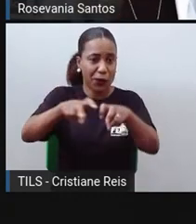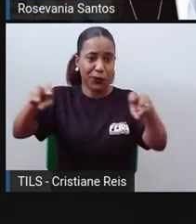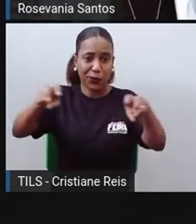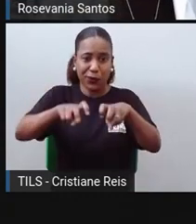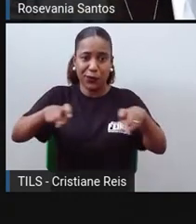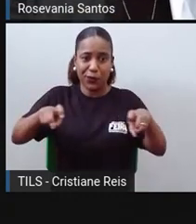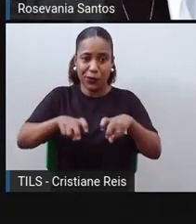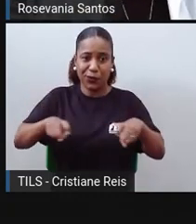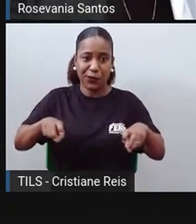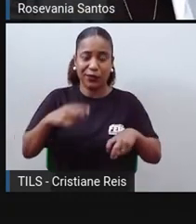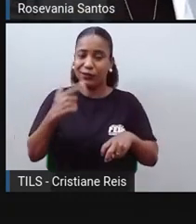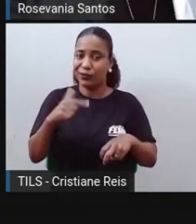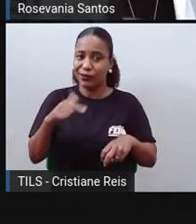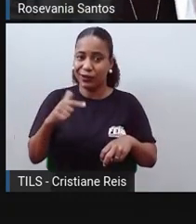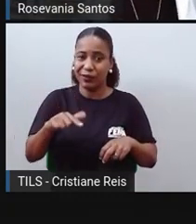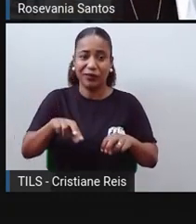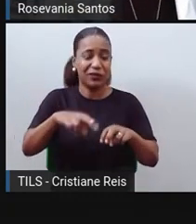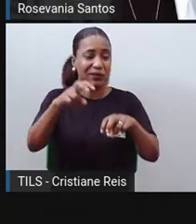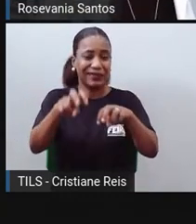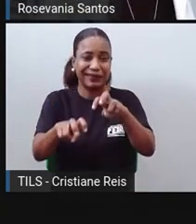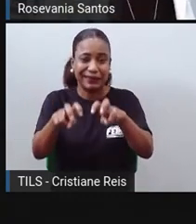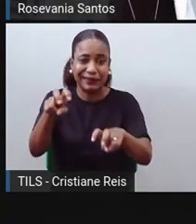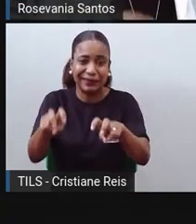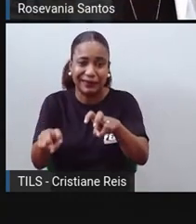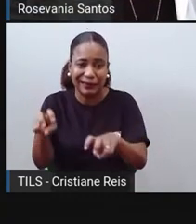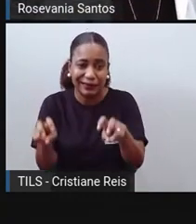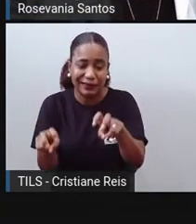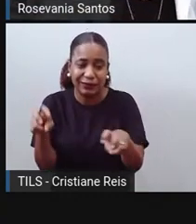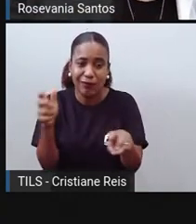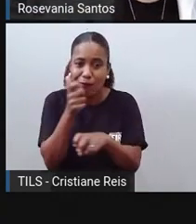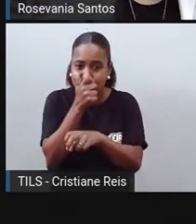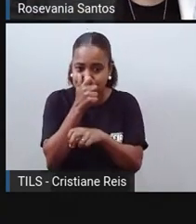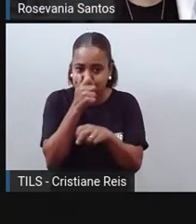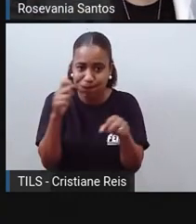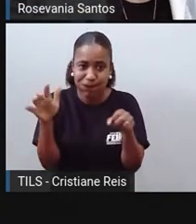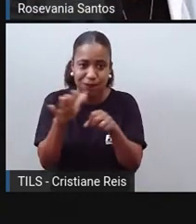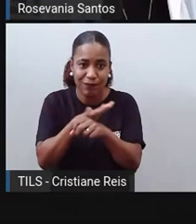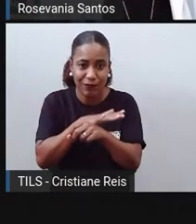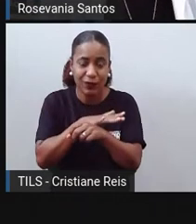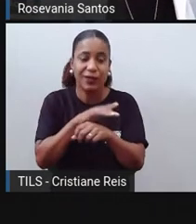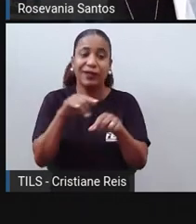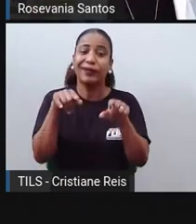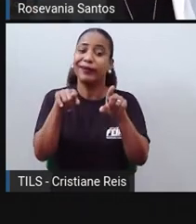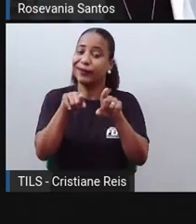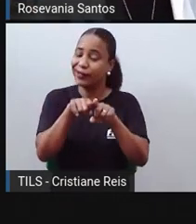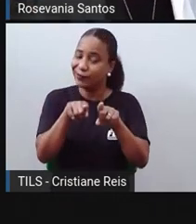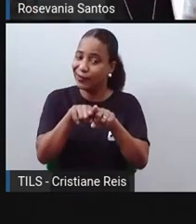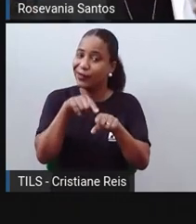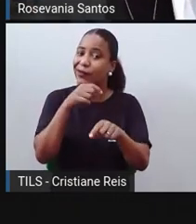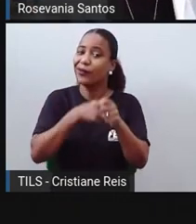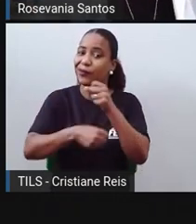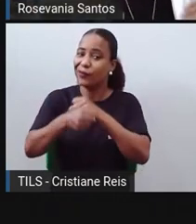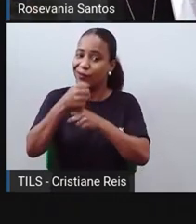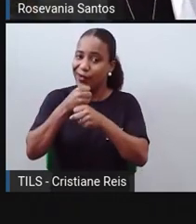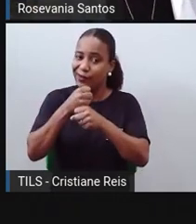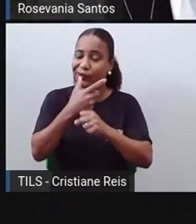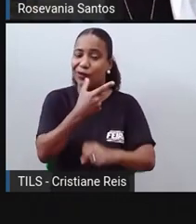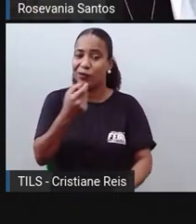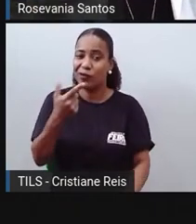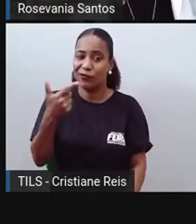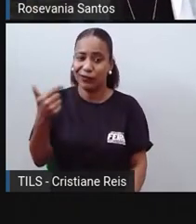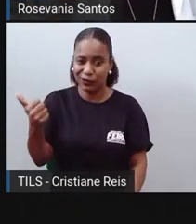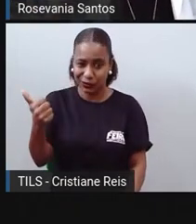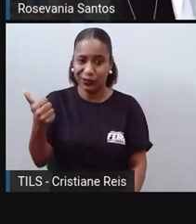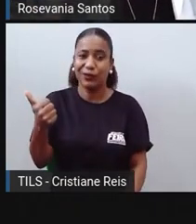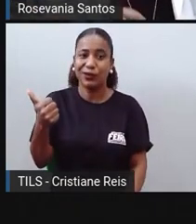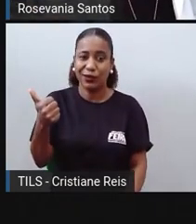se ligando na ideia, em 2021, período auge, né, da Covid-19, mas a Covid foi